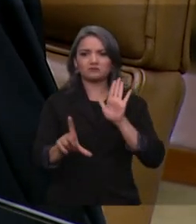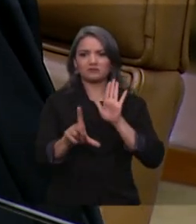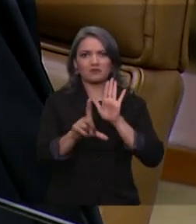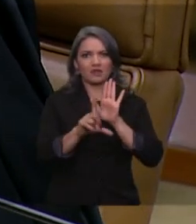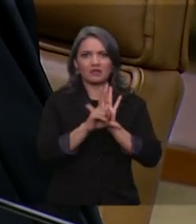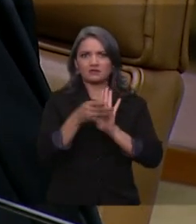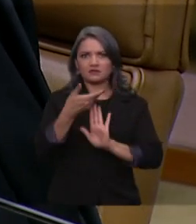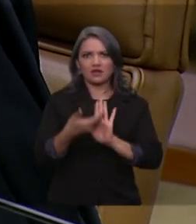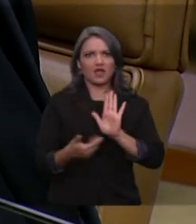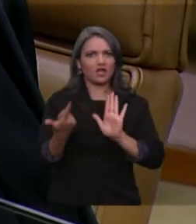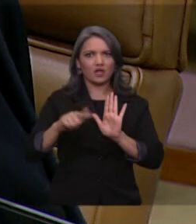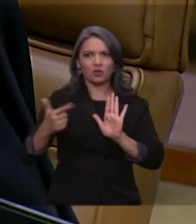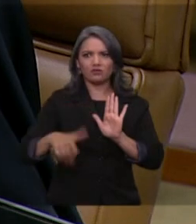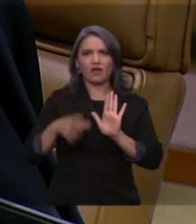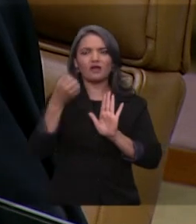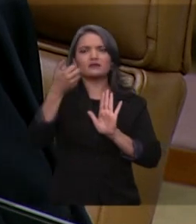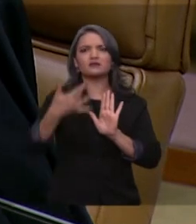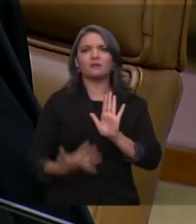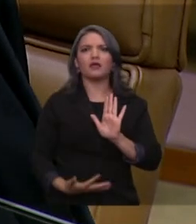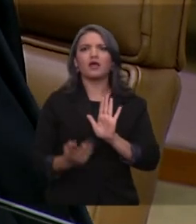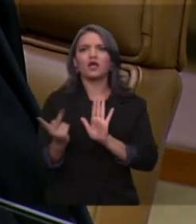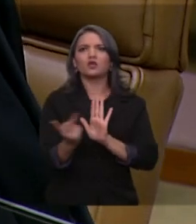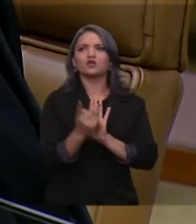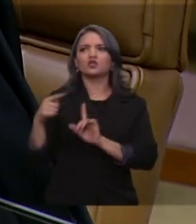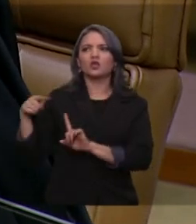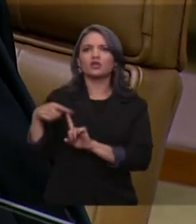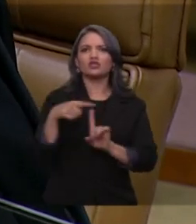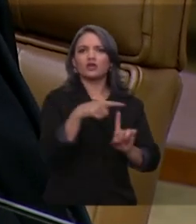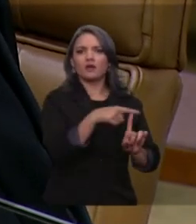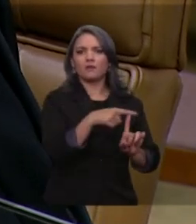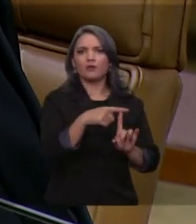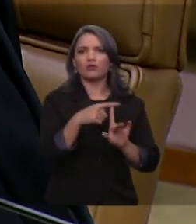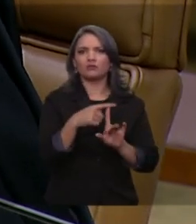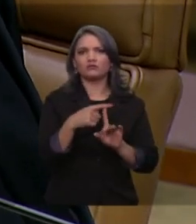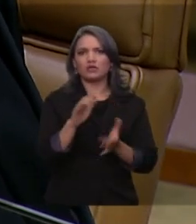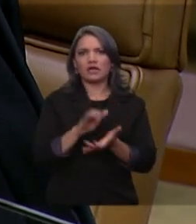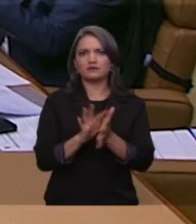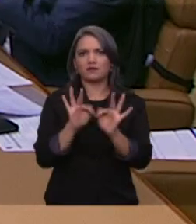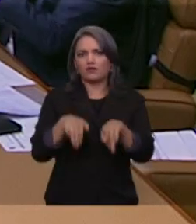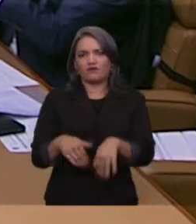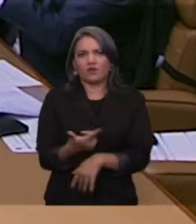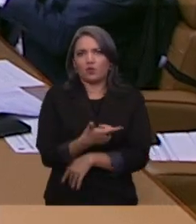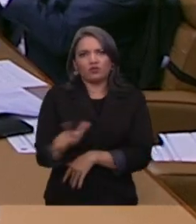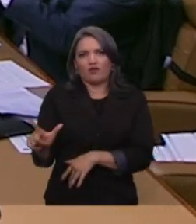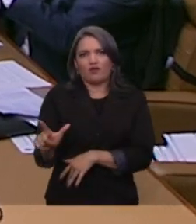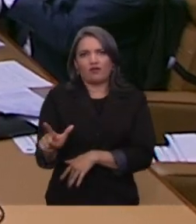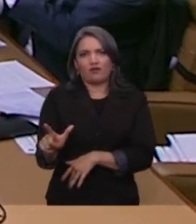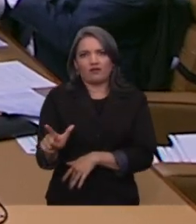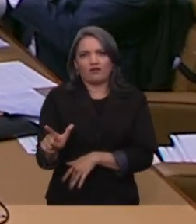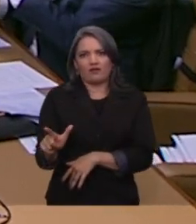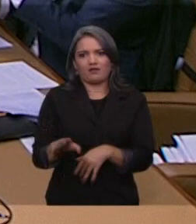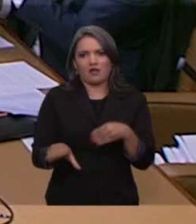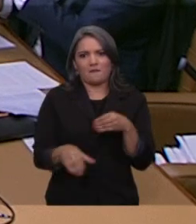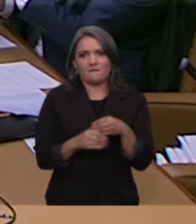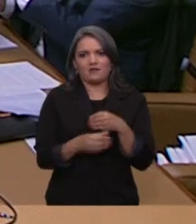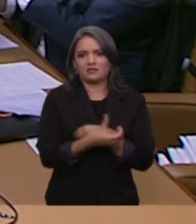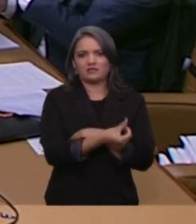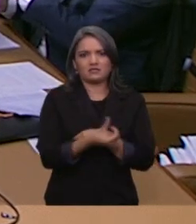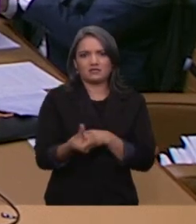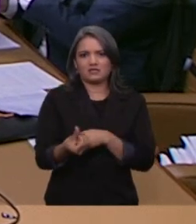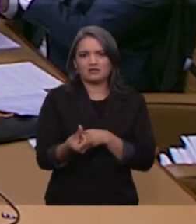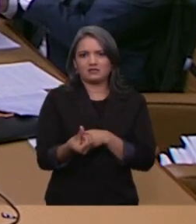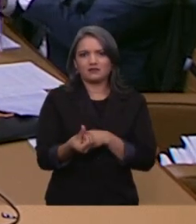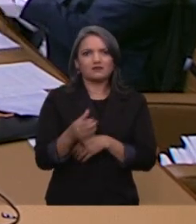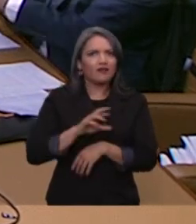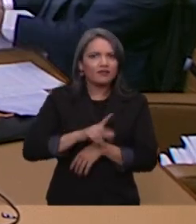das duas espécies do gênero dissolubilidade. Não foi essa a razão,